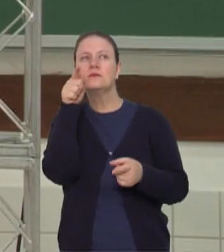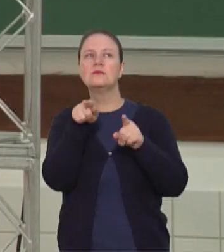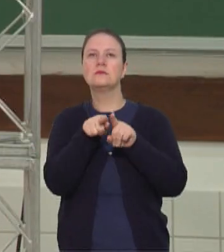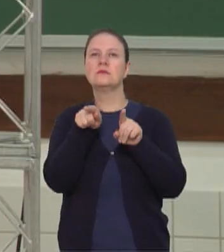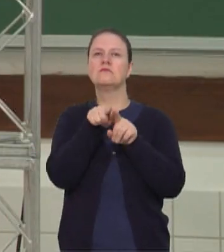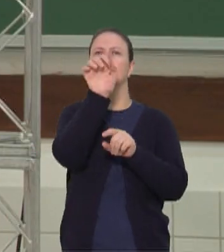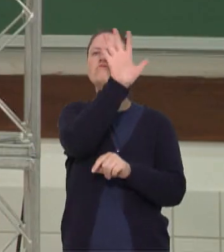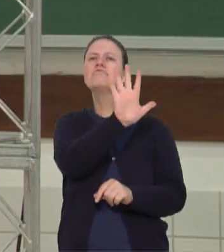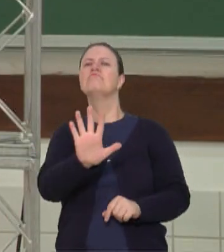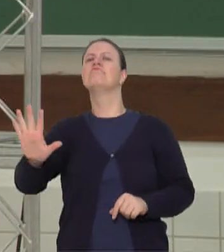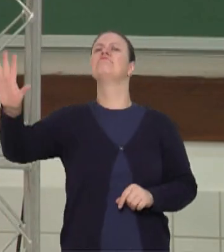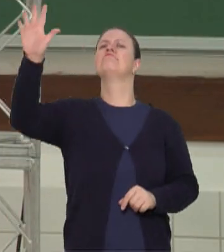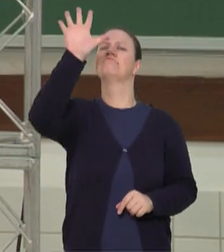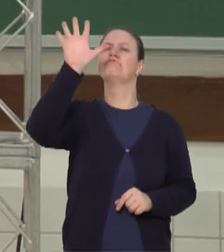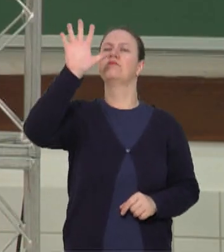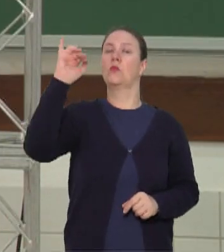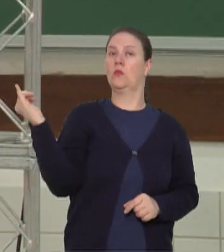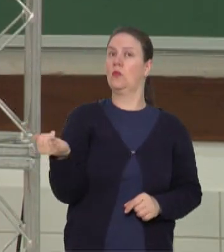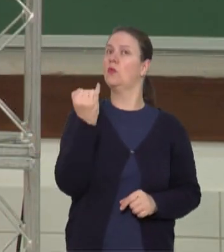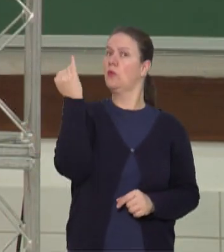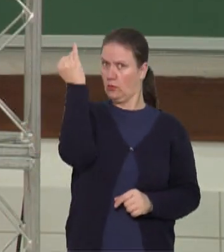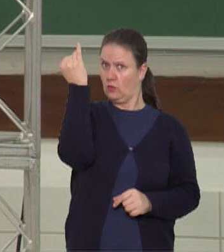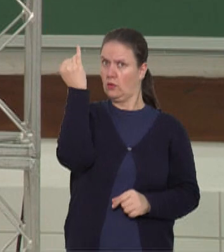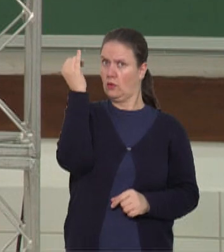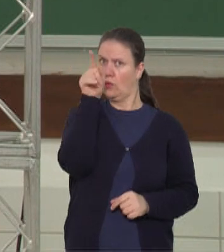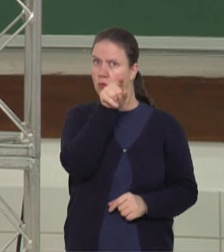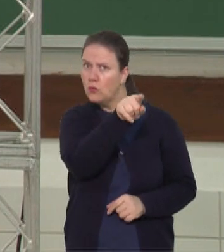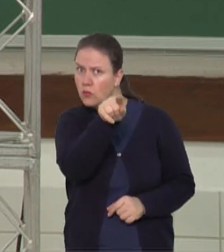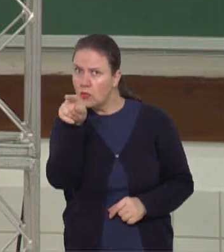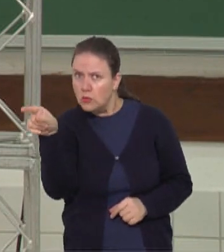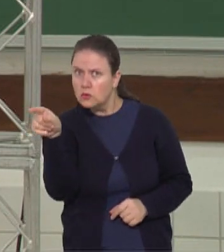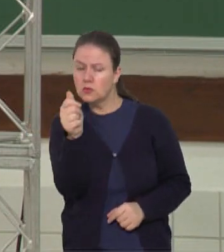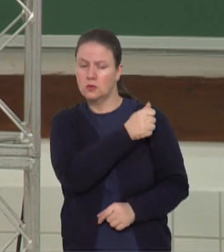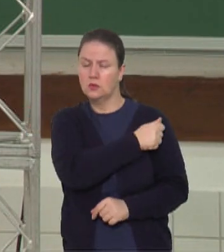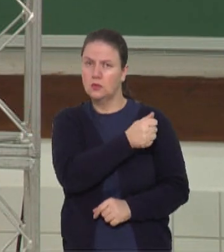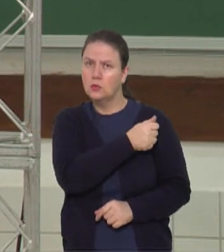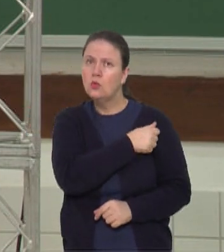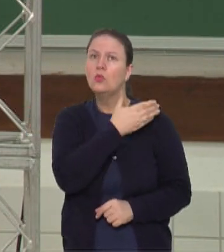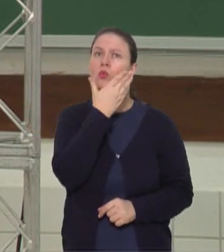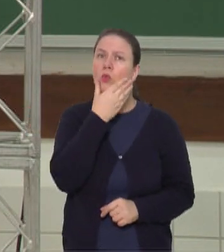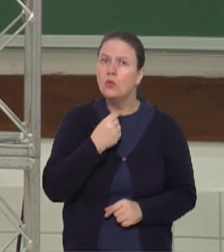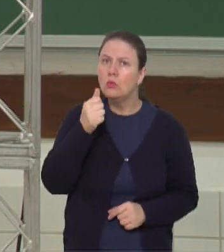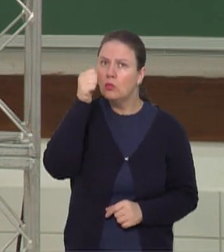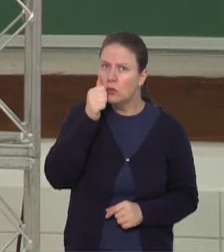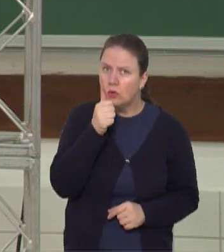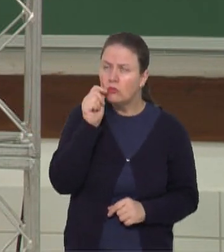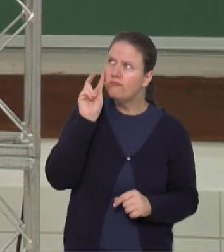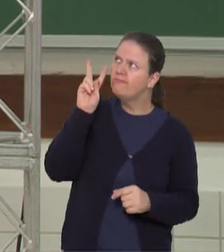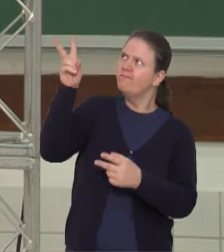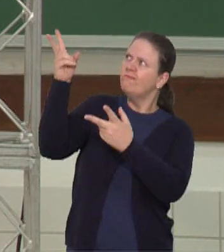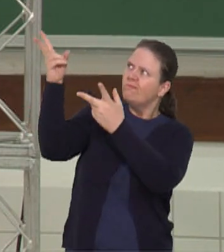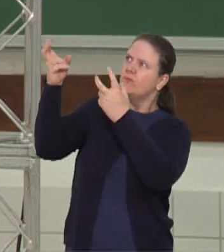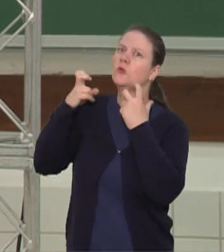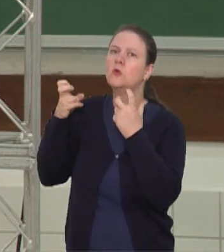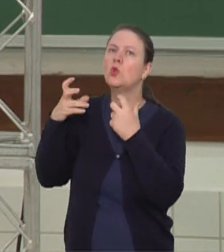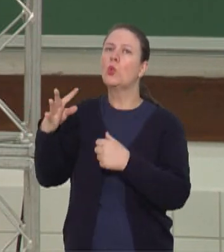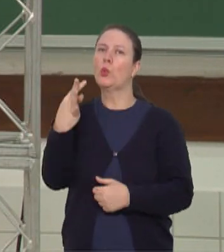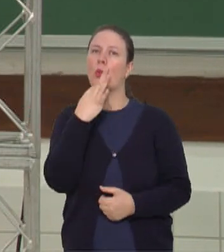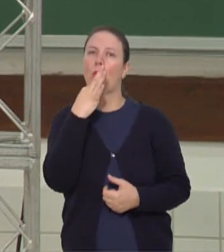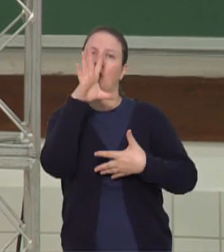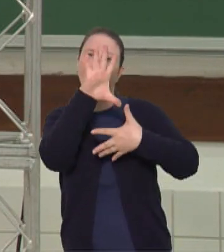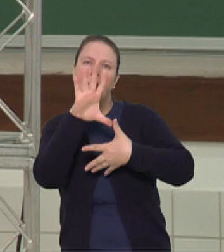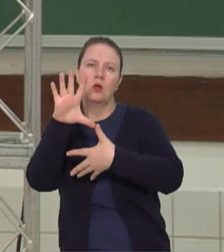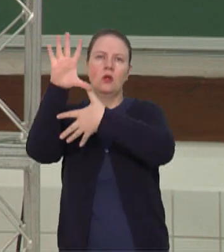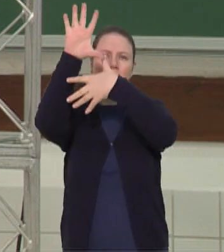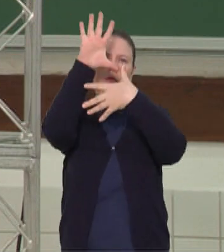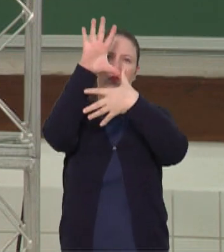espaço geográfico. É sempre muito importante você, aluno, você, aluna, se localizar no espaço geográfico. Conhecer a América, a Europa,